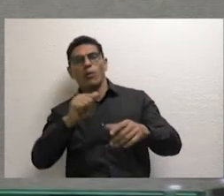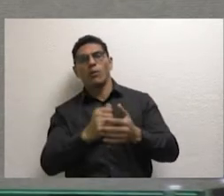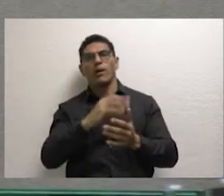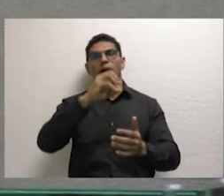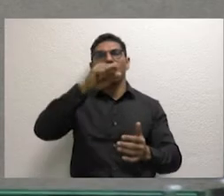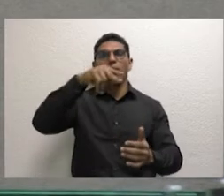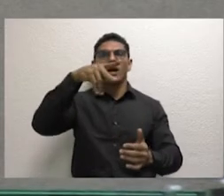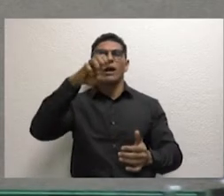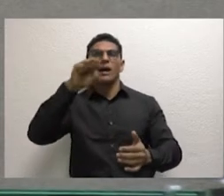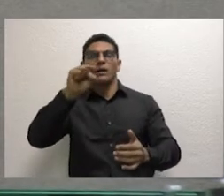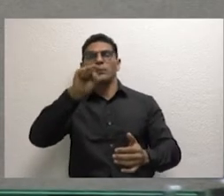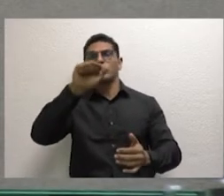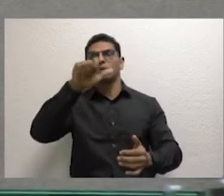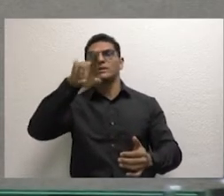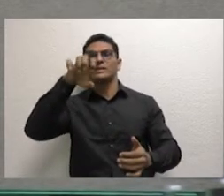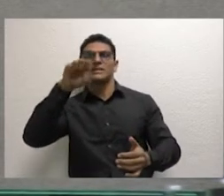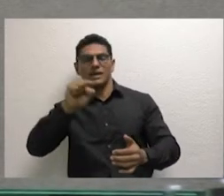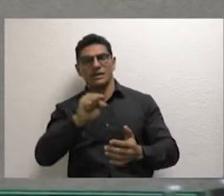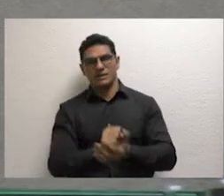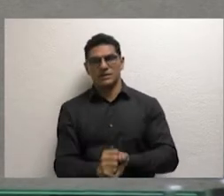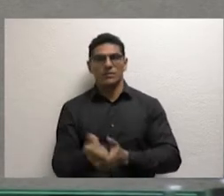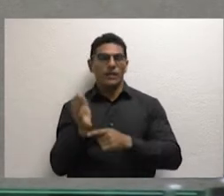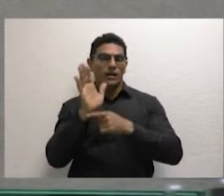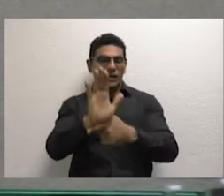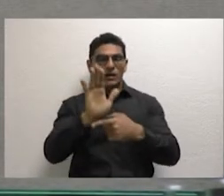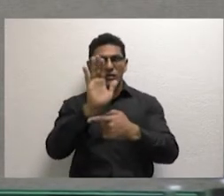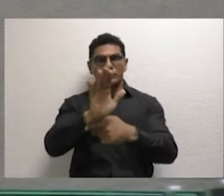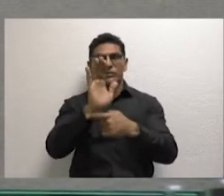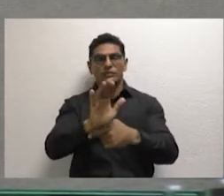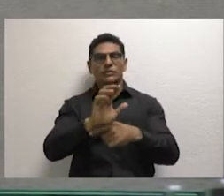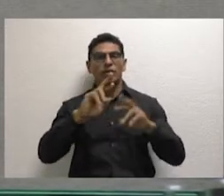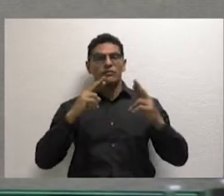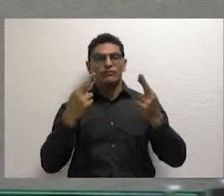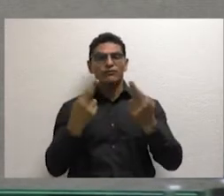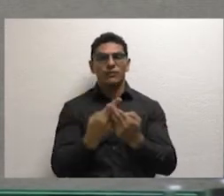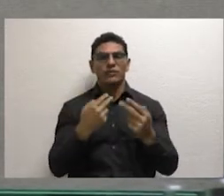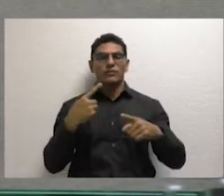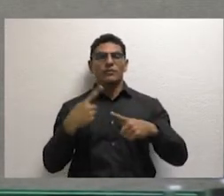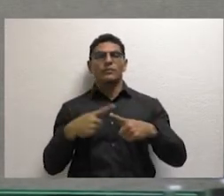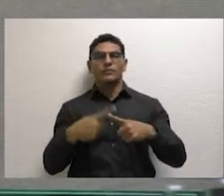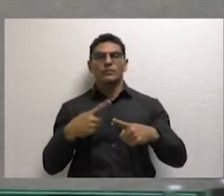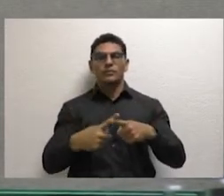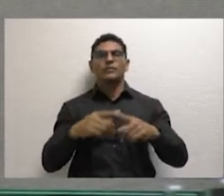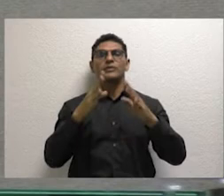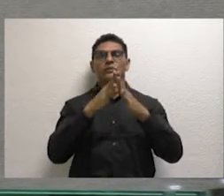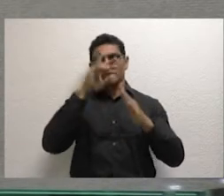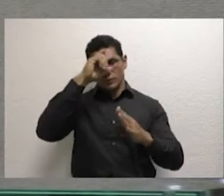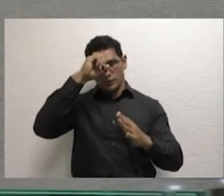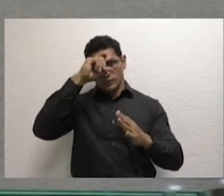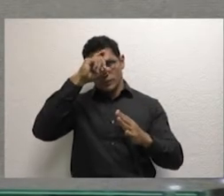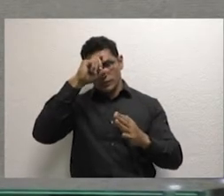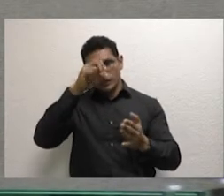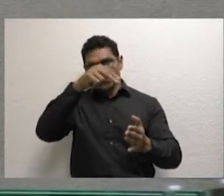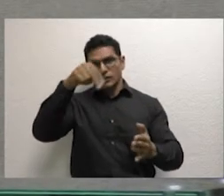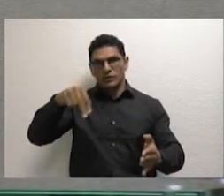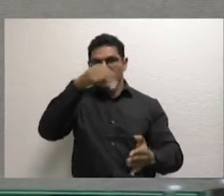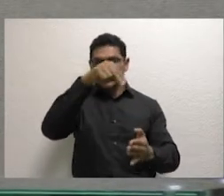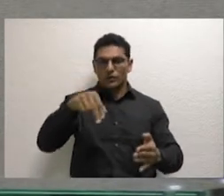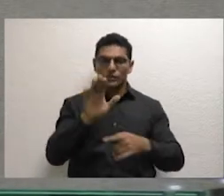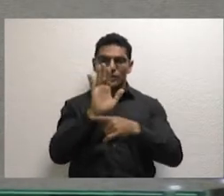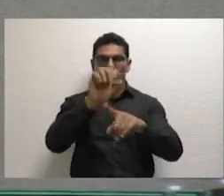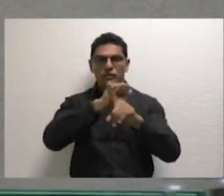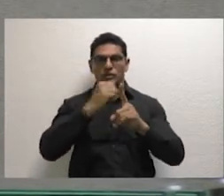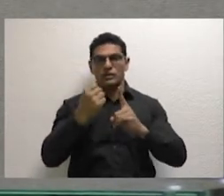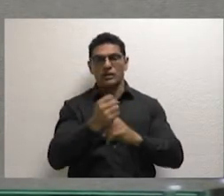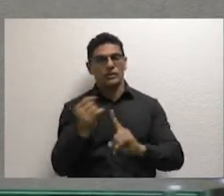atender todo o pessoal daquela reunião porque nesse pacote do Delfina Aziz está essa grande rede de atendimento ali na Zona Norte isso é fundamental